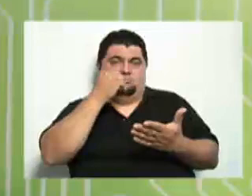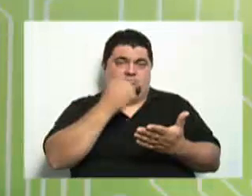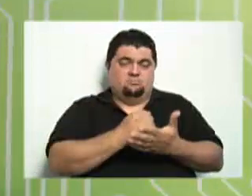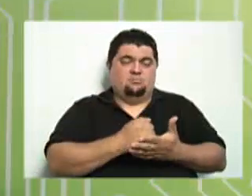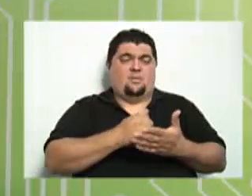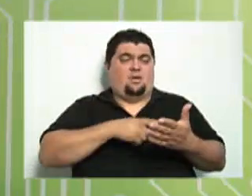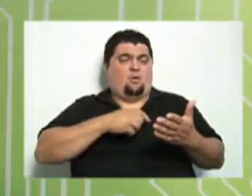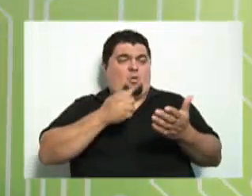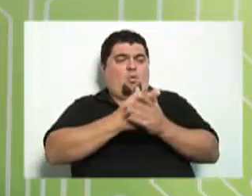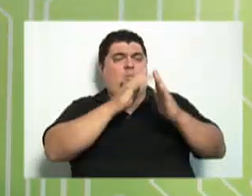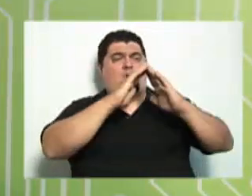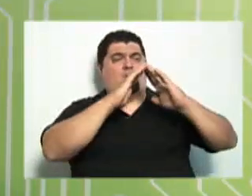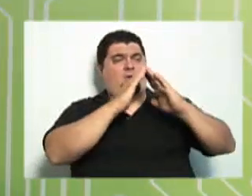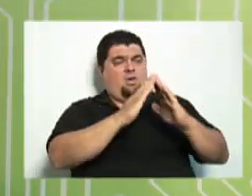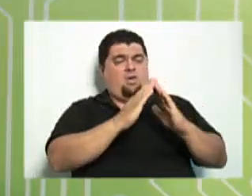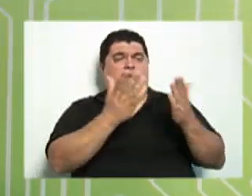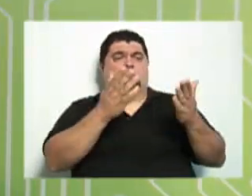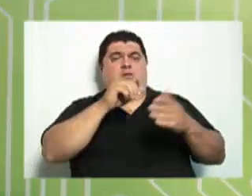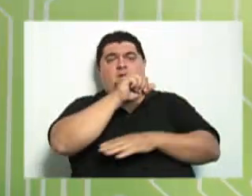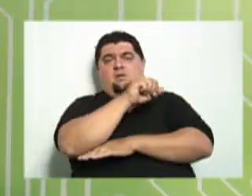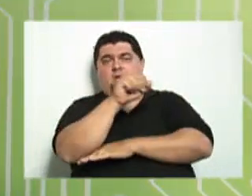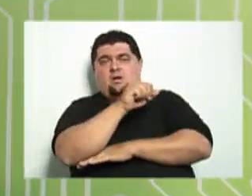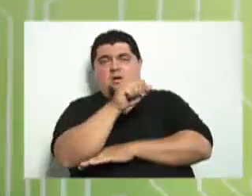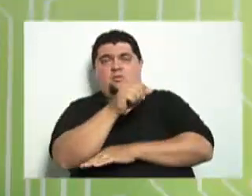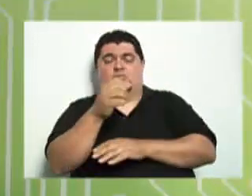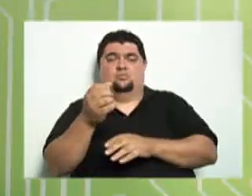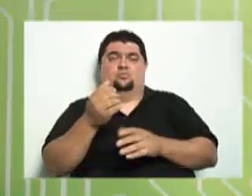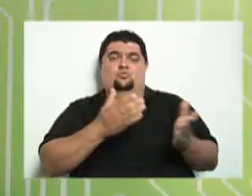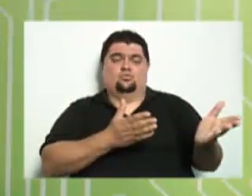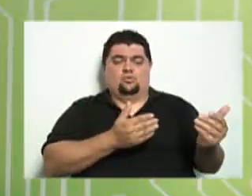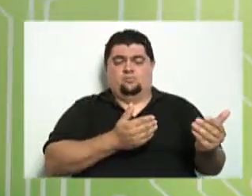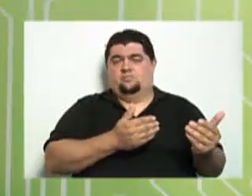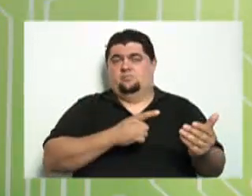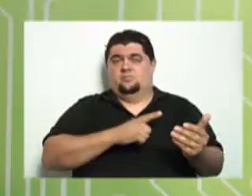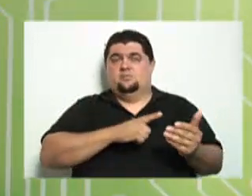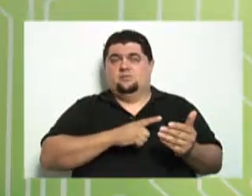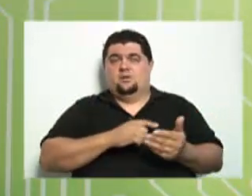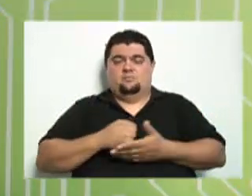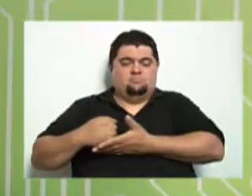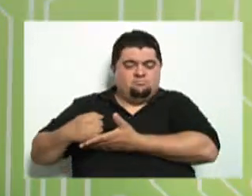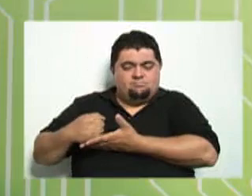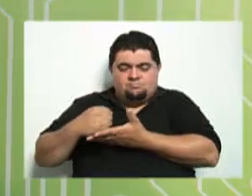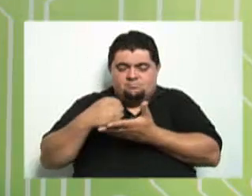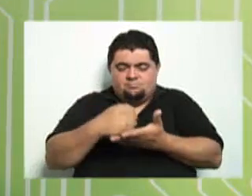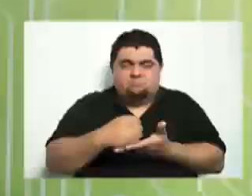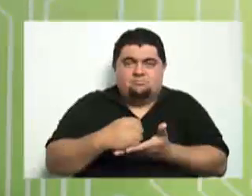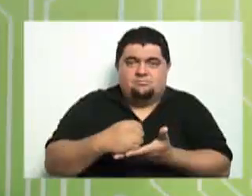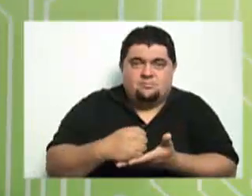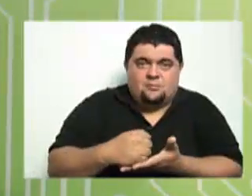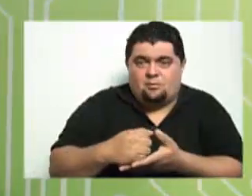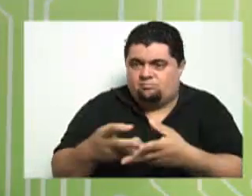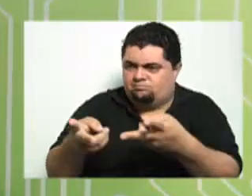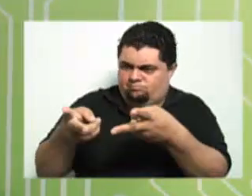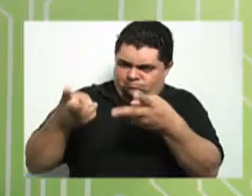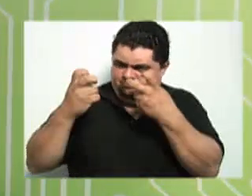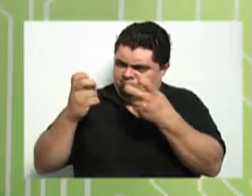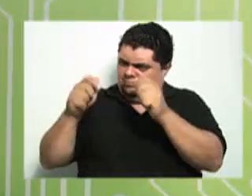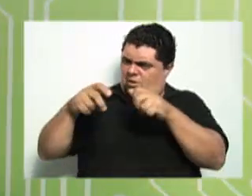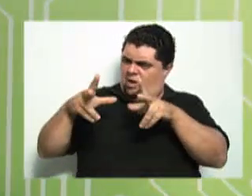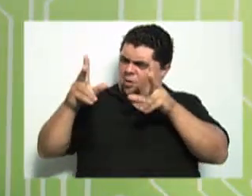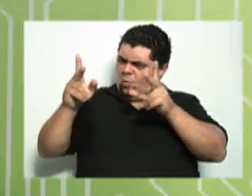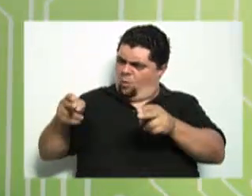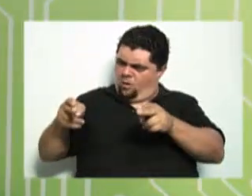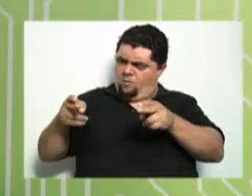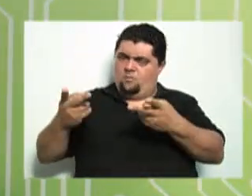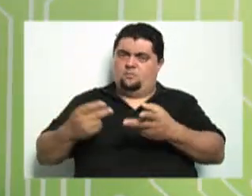casa e carro, jovens, normalmente você tem muito incentivo para você seguir, trilhar esse mesmo caminho na sua